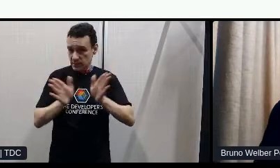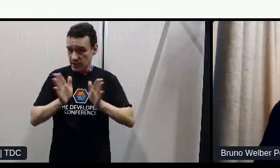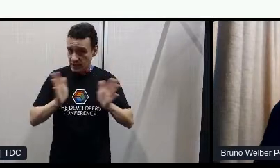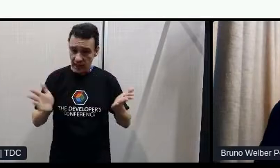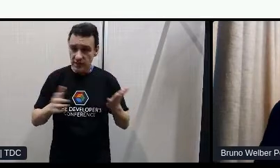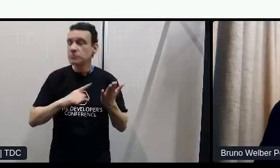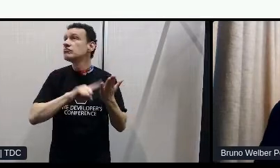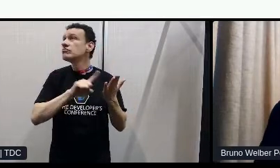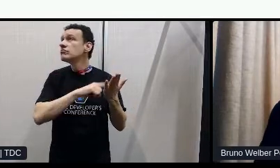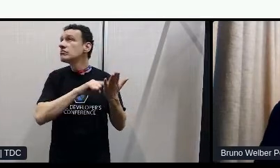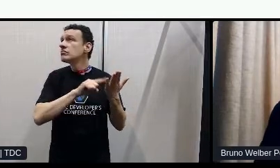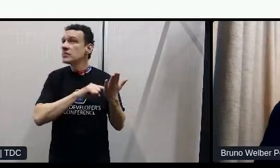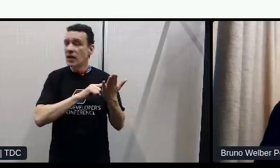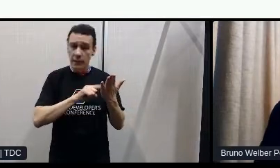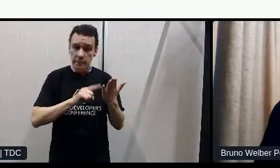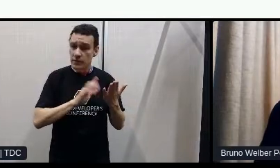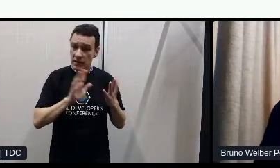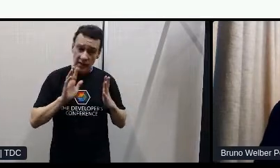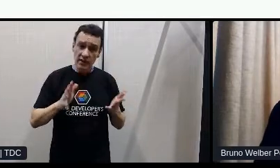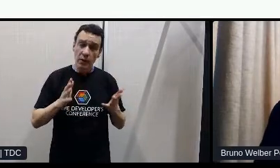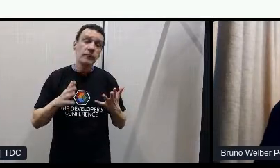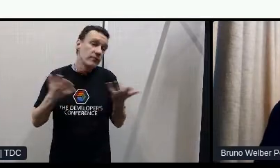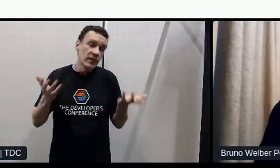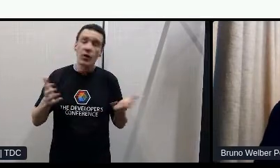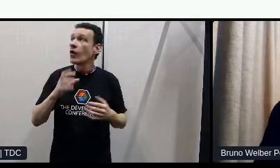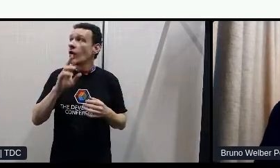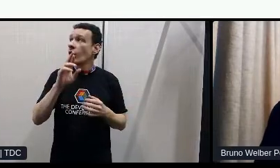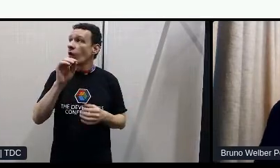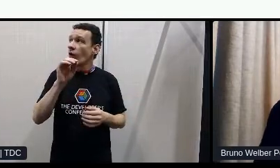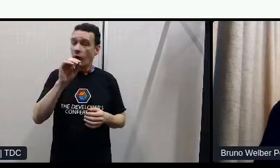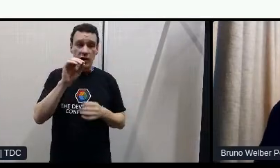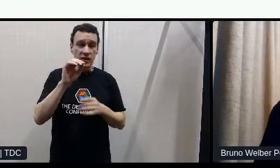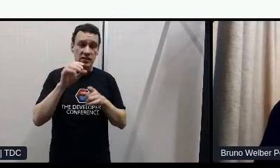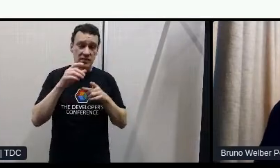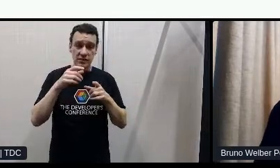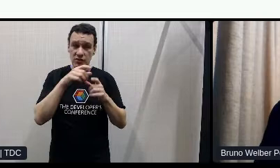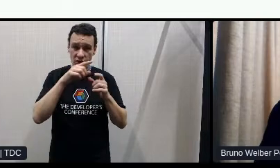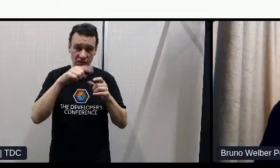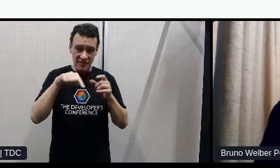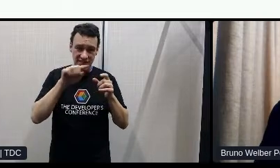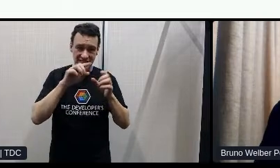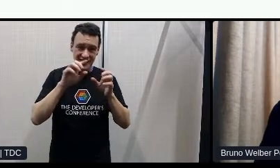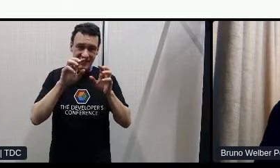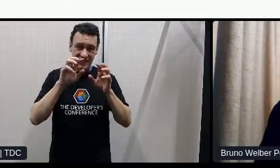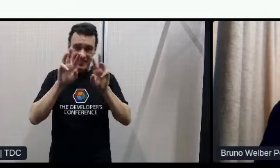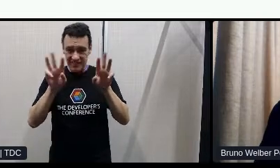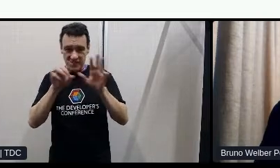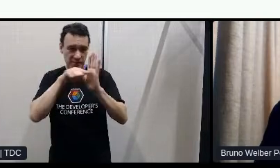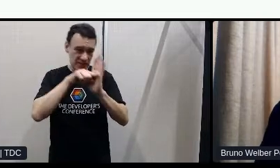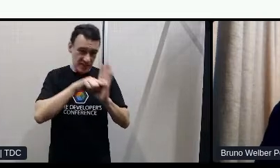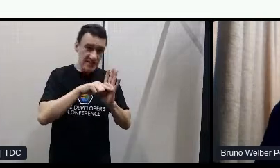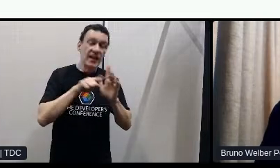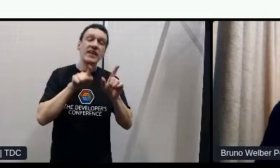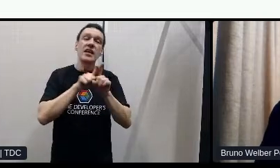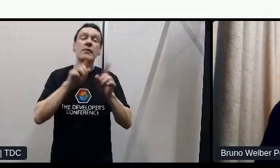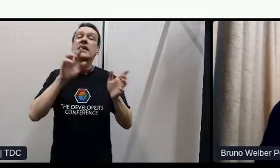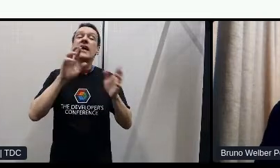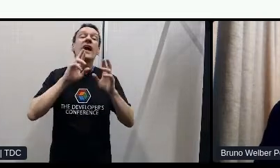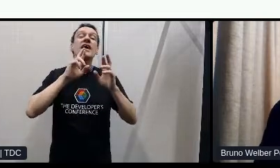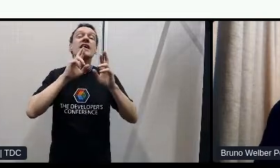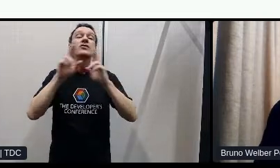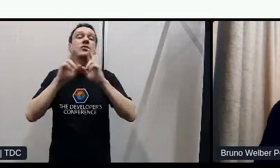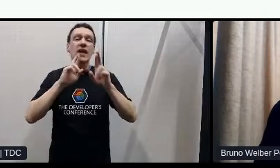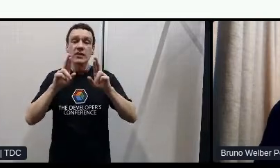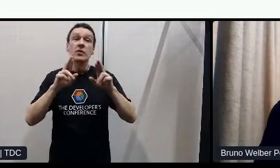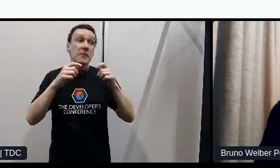tanto o hot site para fazer essa pesquisa, quanto a divulgação dos resultados, quanto a divulgação dela em si para essas